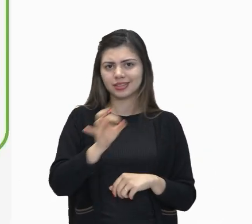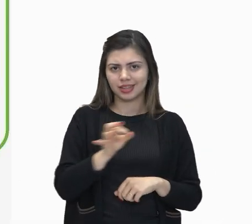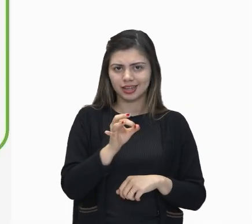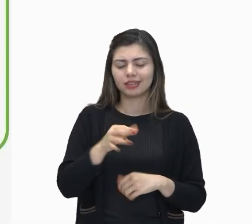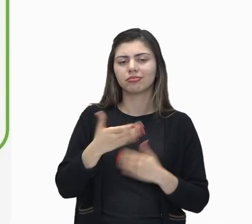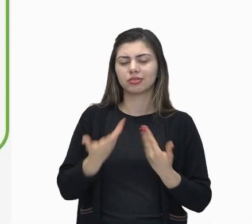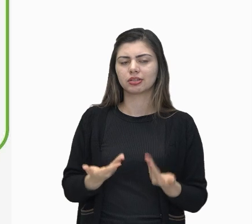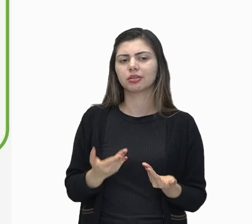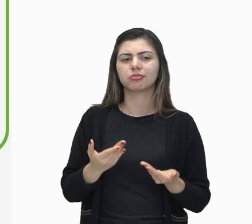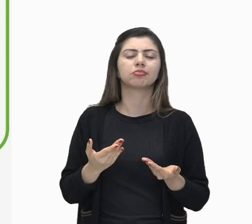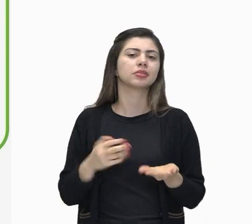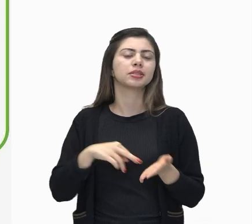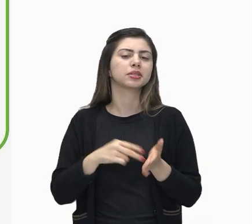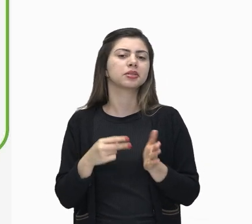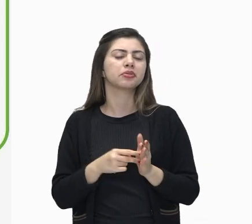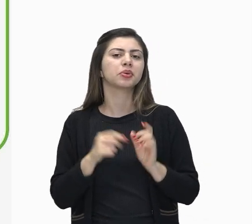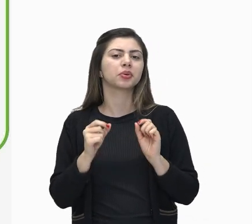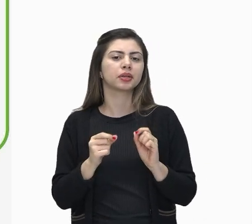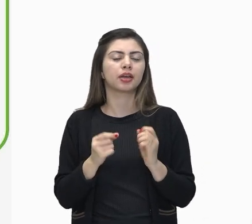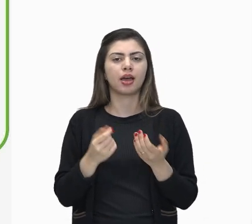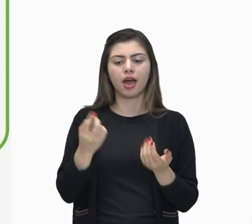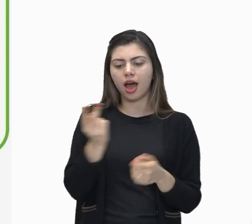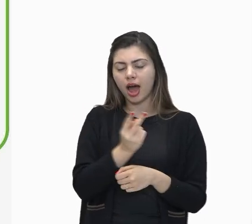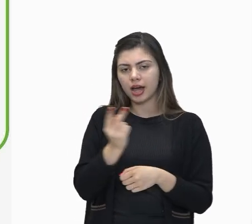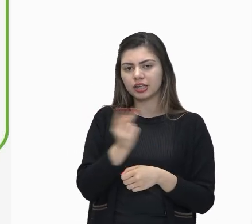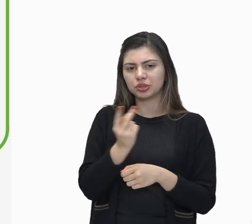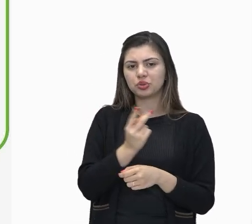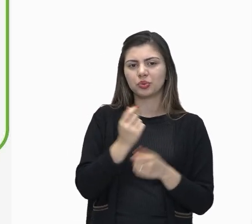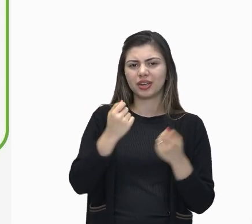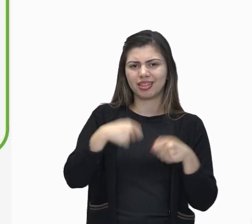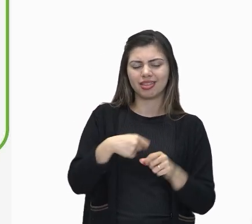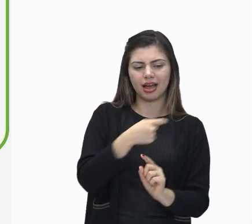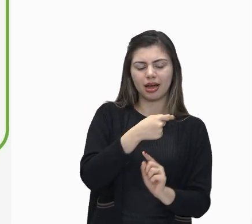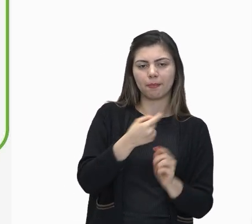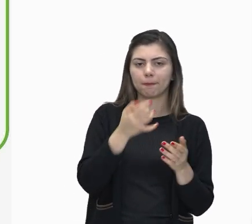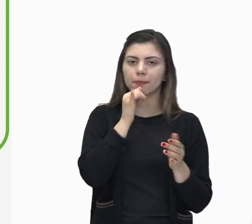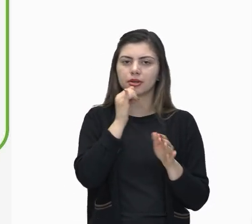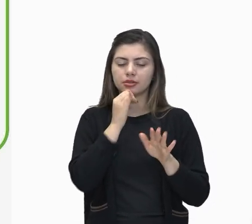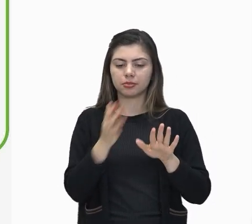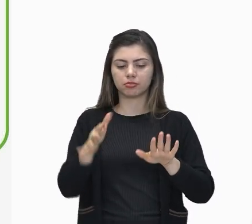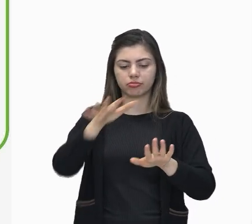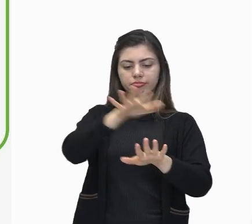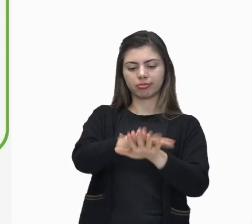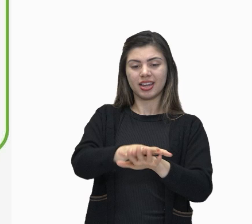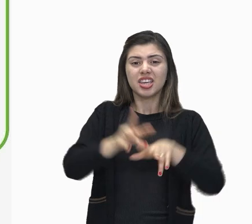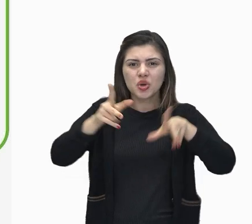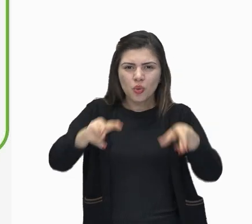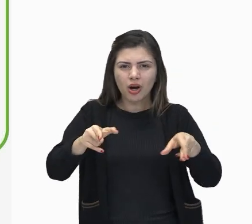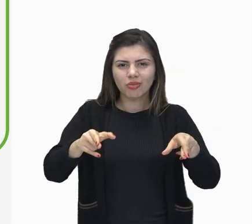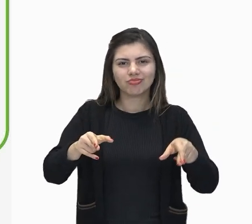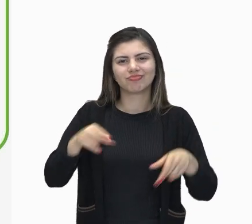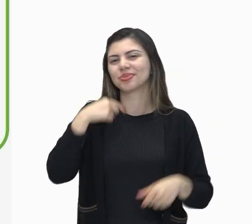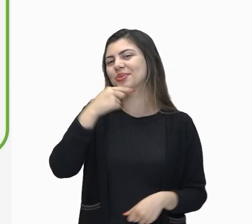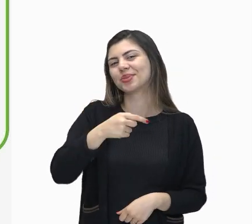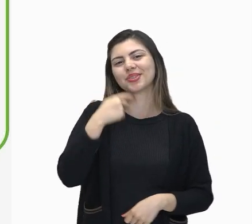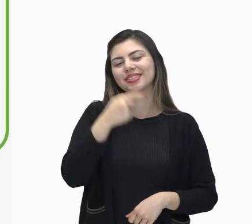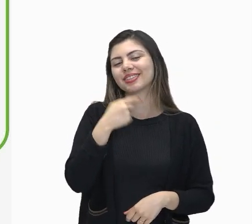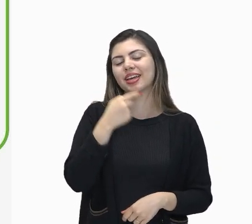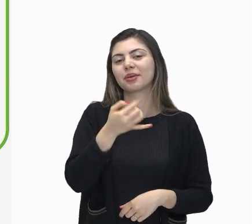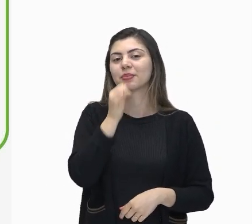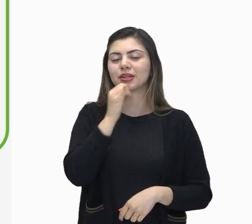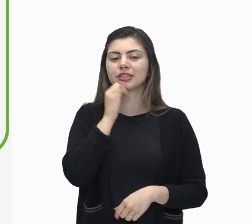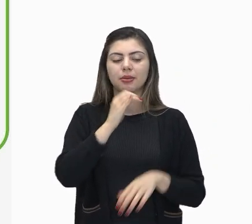Isso quer dizer o quê? Que elas não vão conseguir se sobrepor umas pelas outras. Você não consegue colocar a